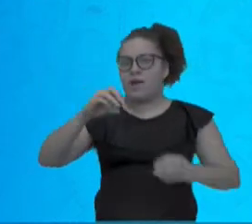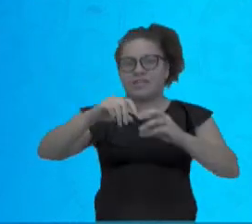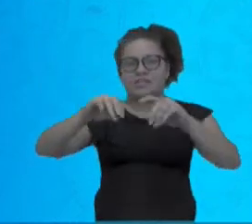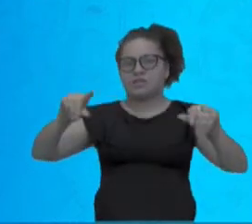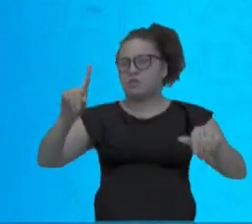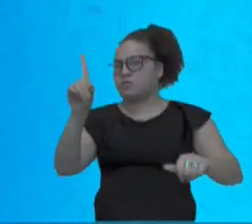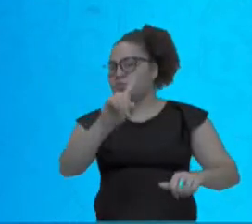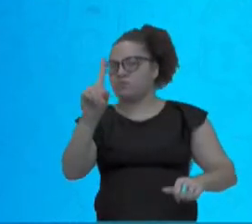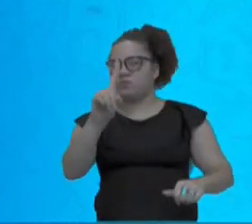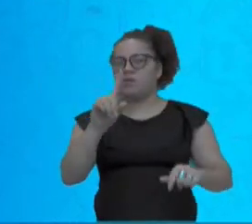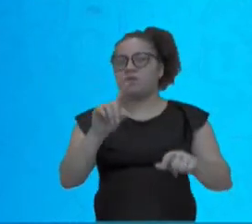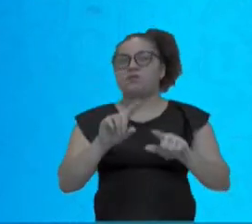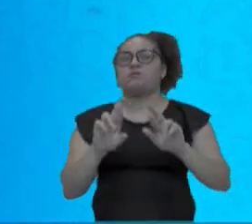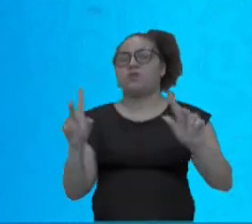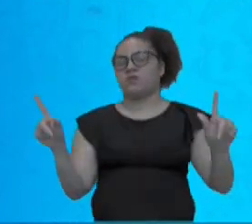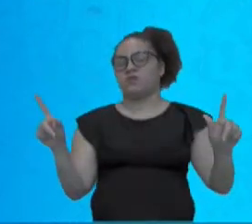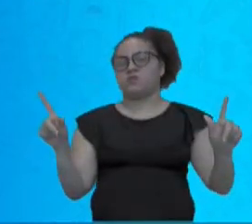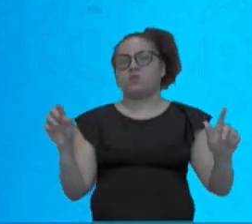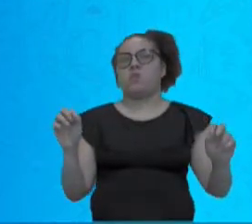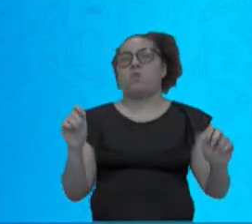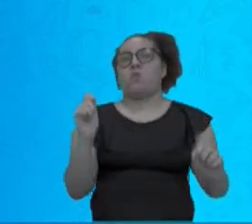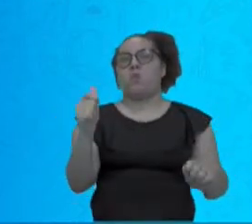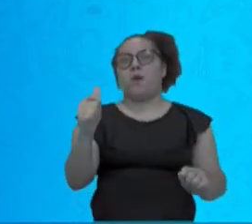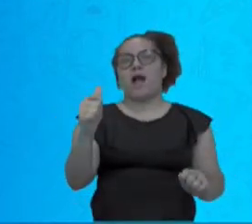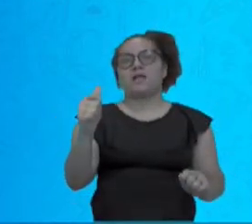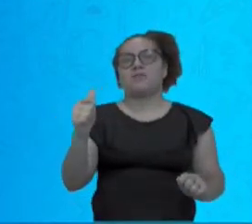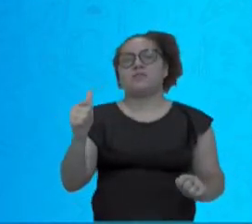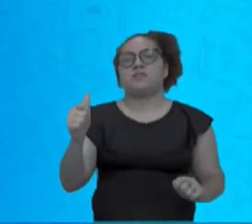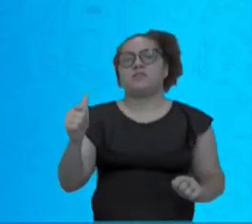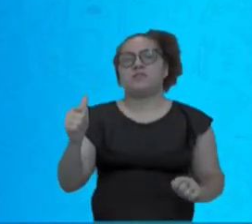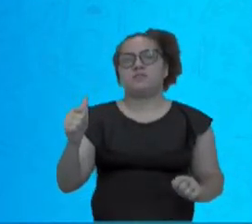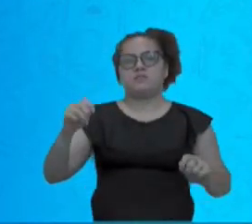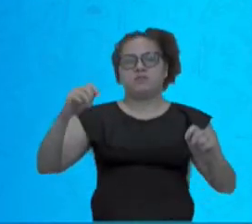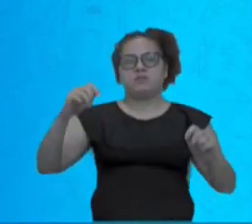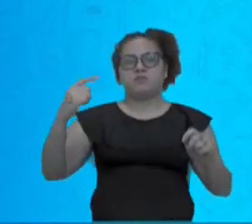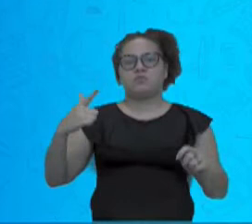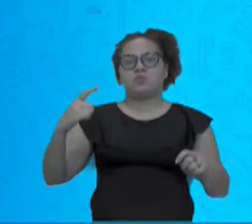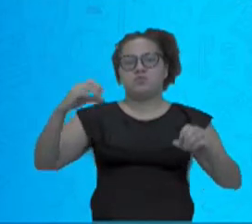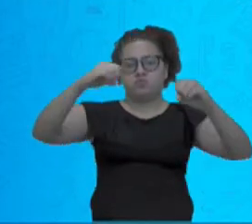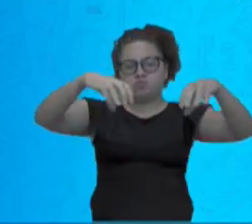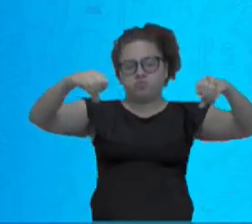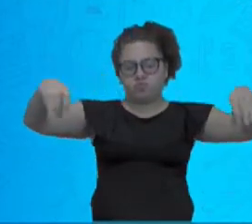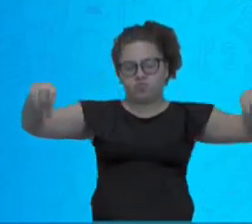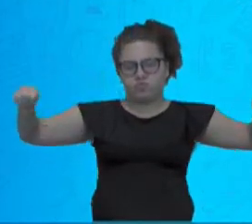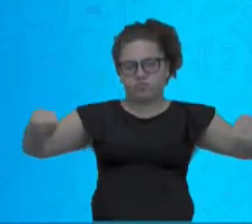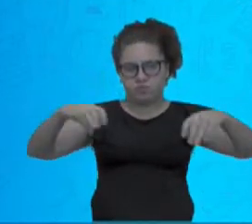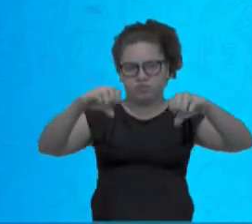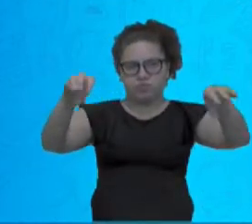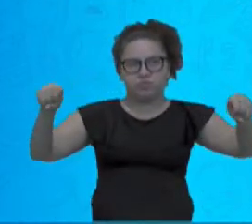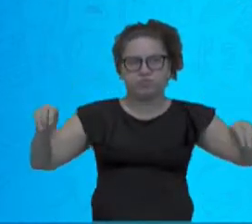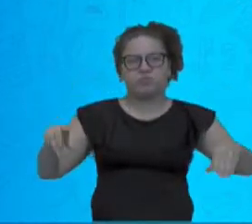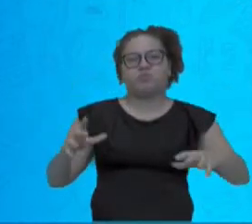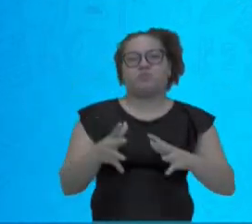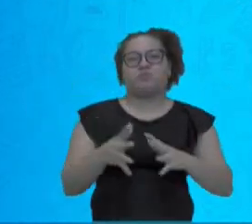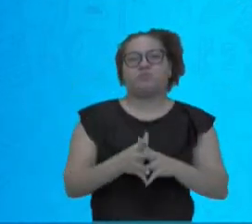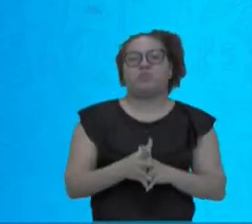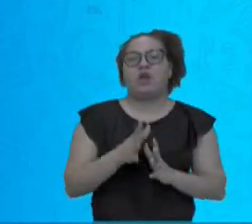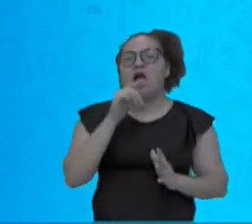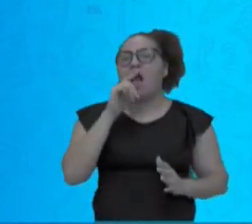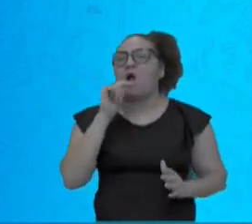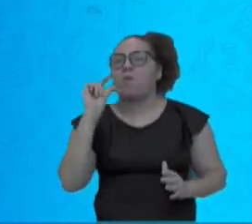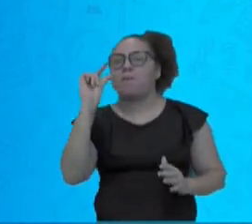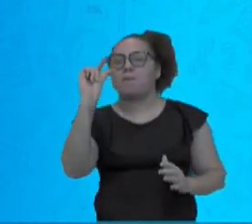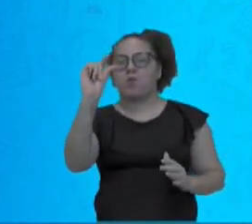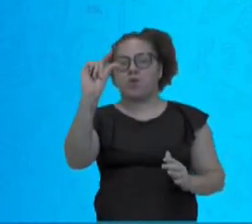É quase seco. Um deserto é seco, tá? Então, por quê? Porque a chuva